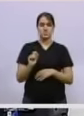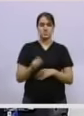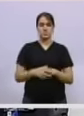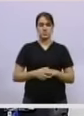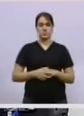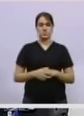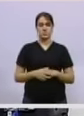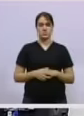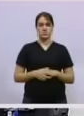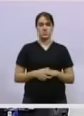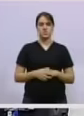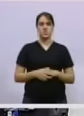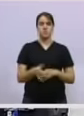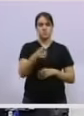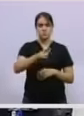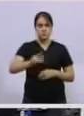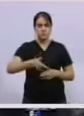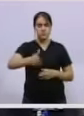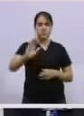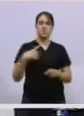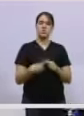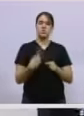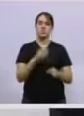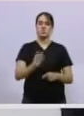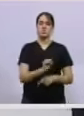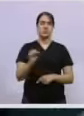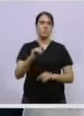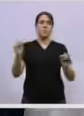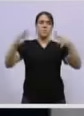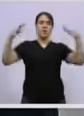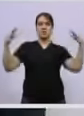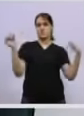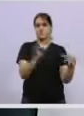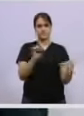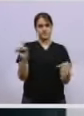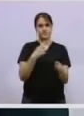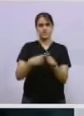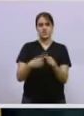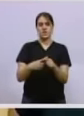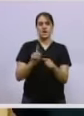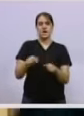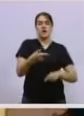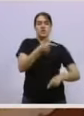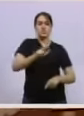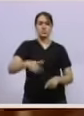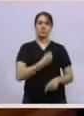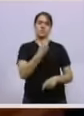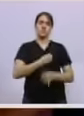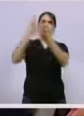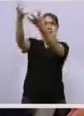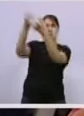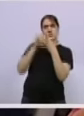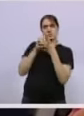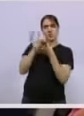dali. Porque o sacramento não é a mágica de um momento, mas é a continuidade da vida que vai sendo incorporada,